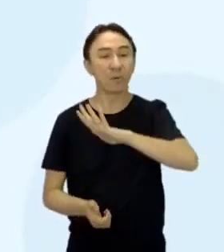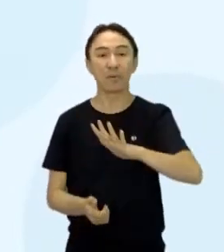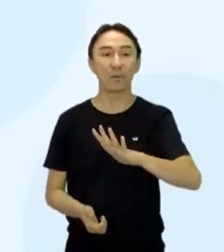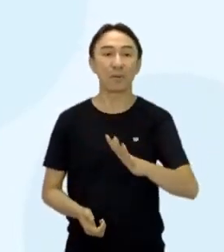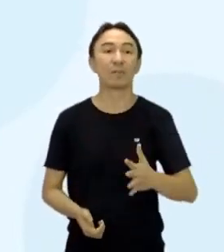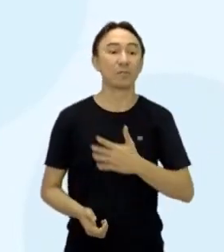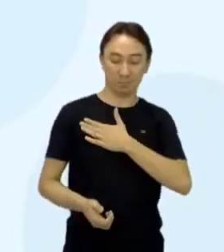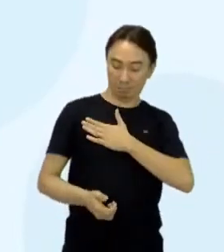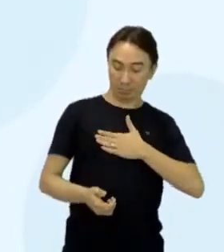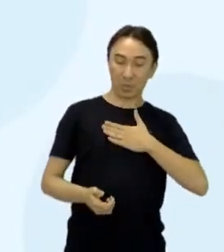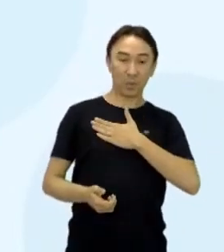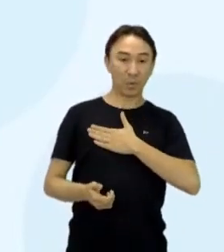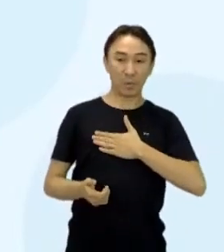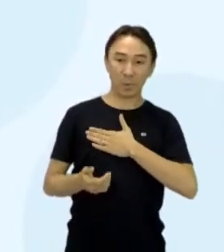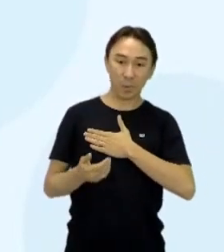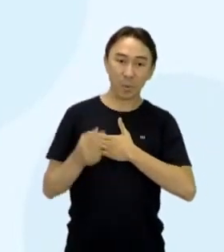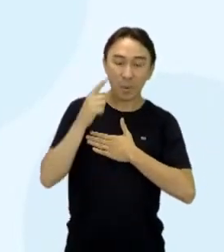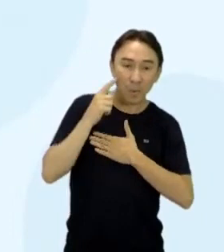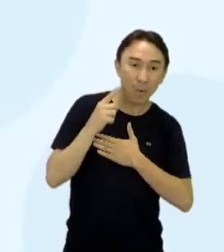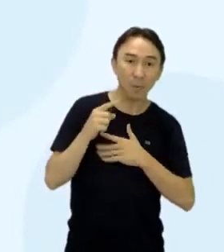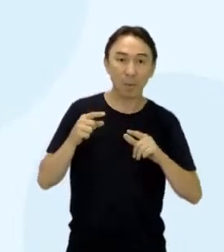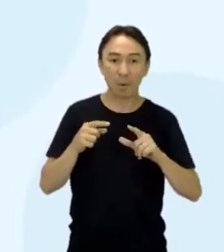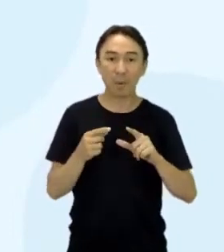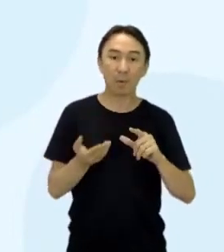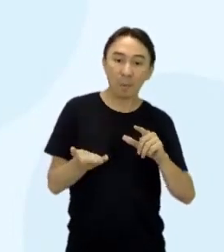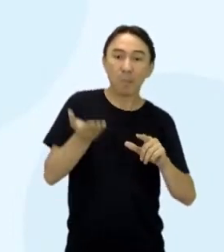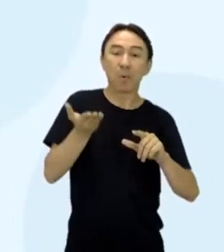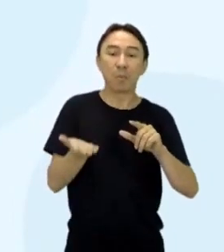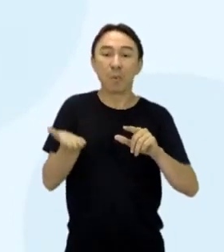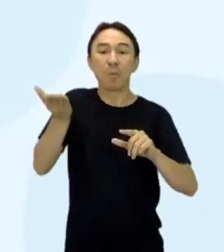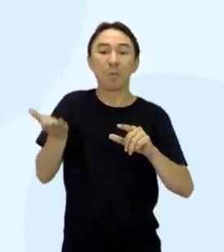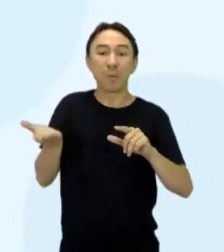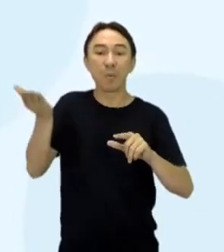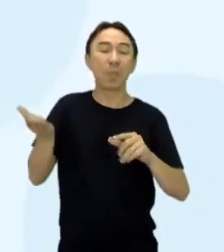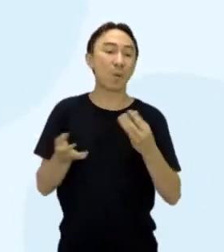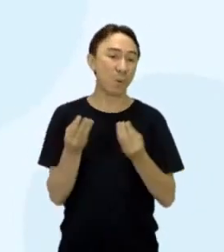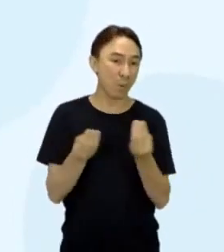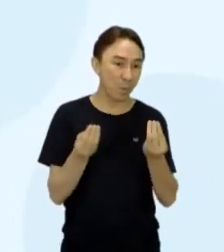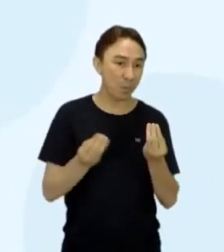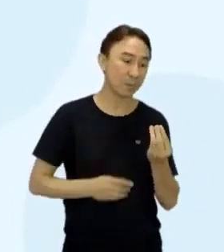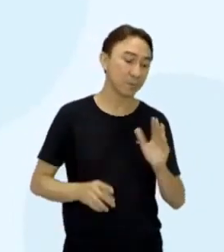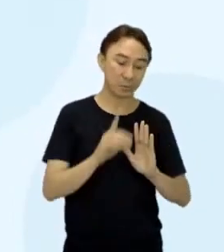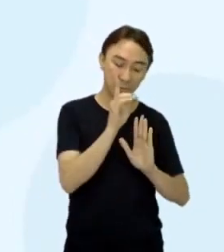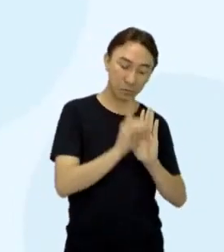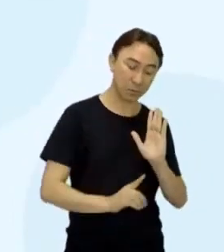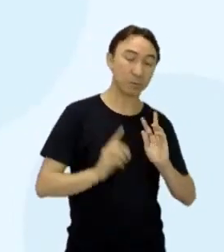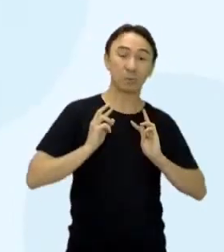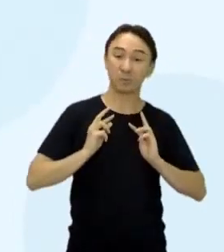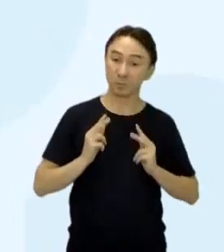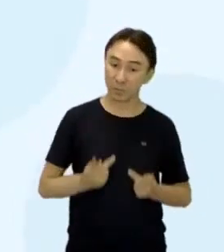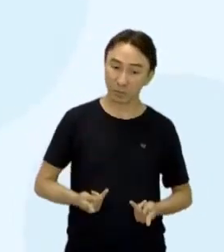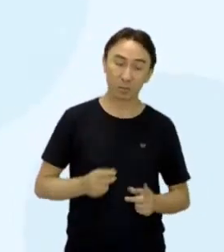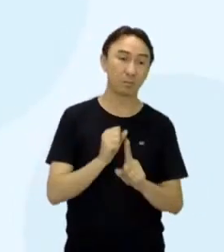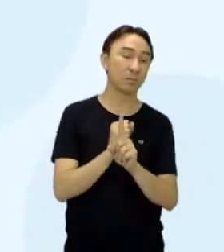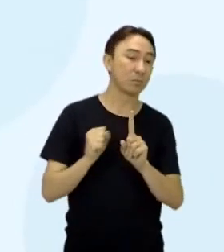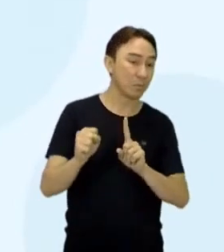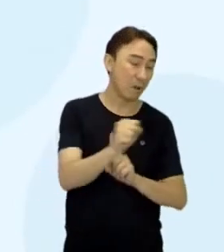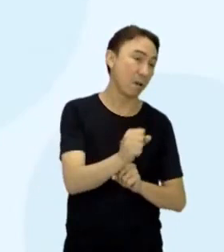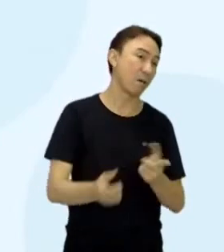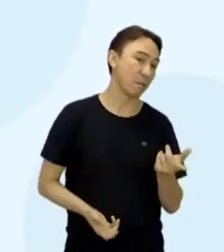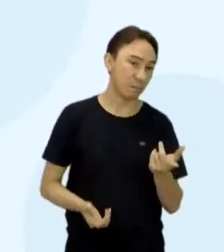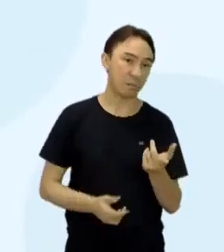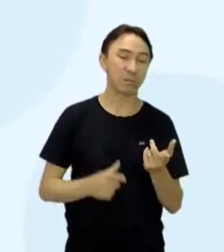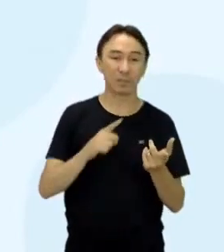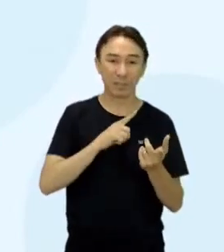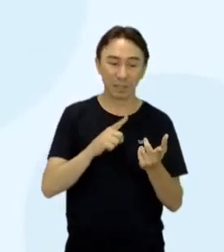grupos populacionais, a efetivação de direitos humanos e sociais, bem como o acesso a diferentes serviços,